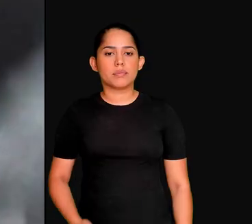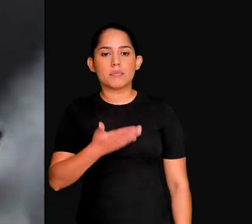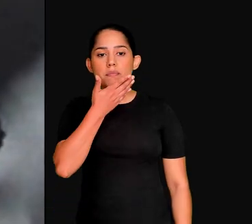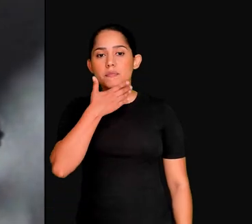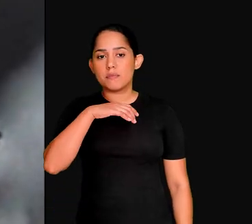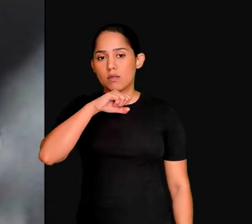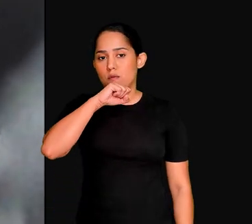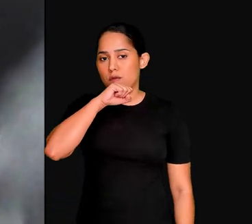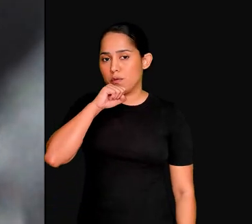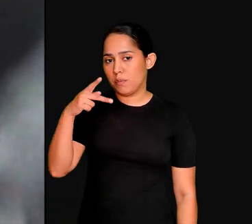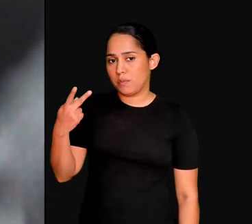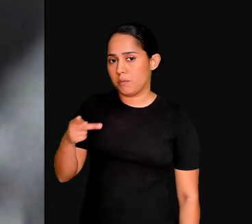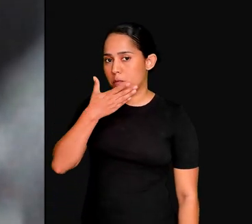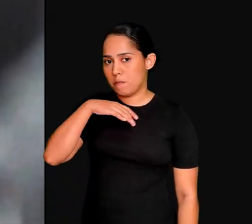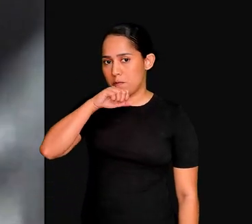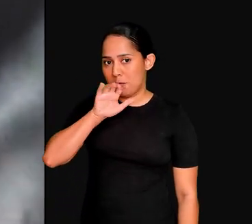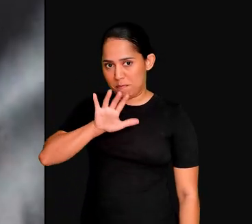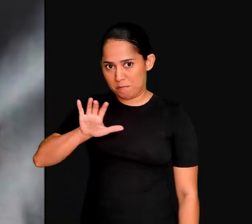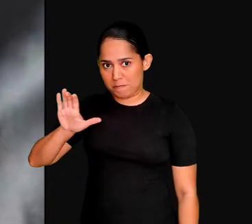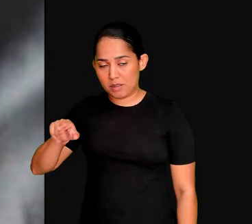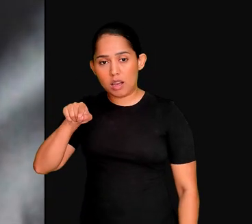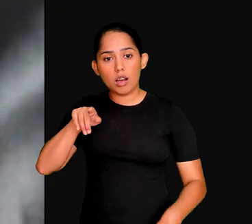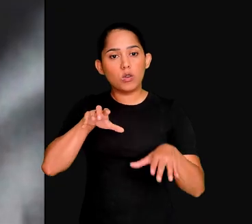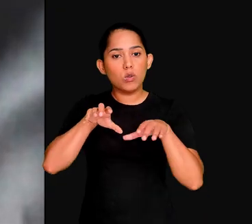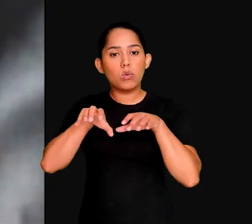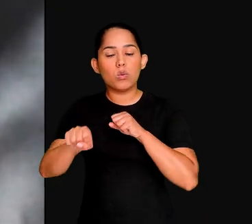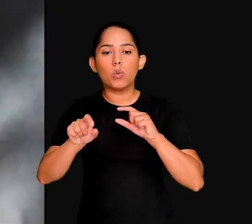Meu avô paterno, ele era formado